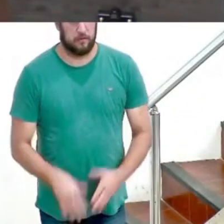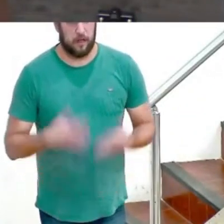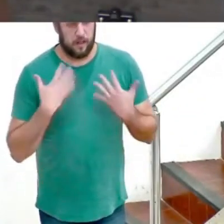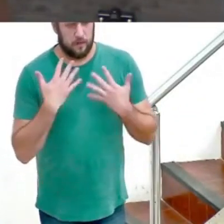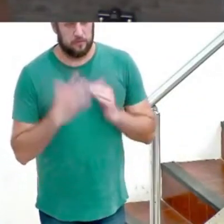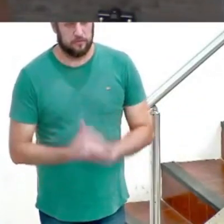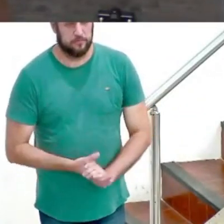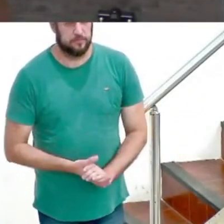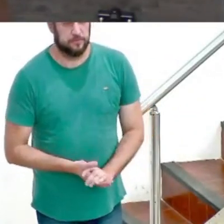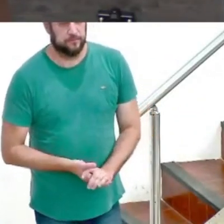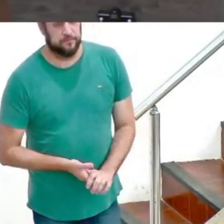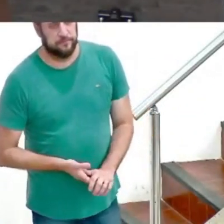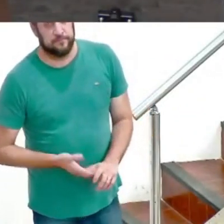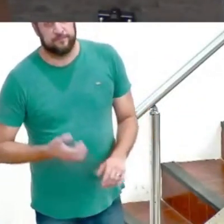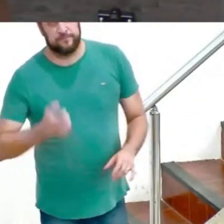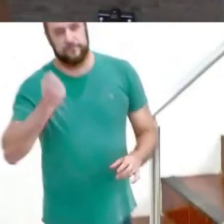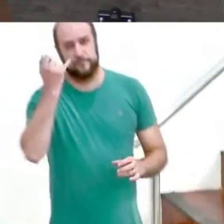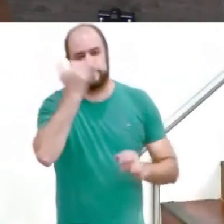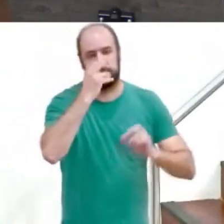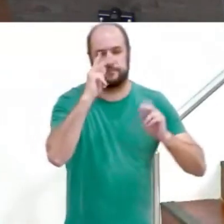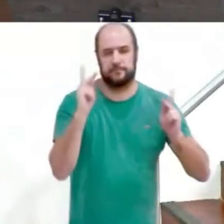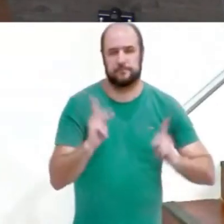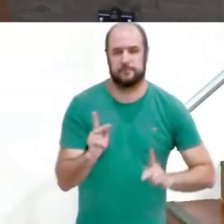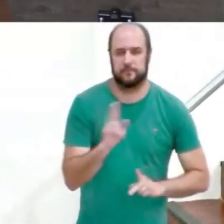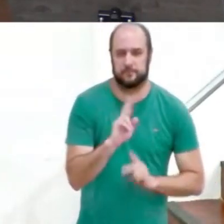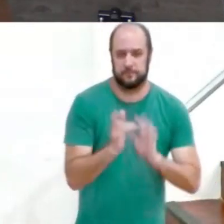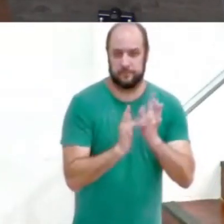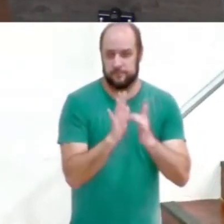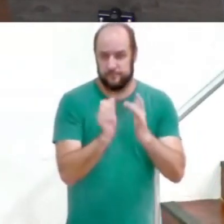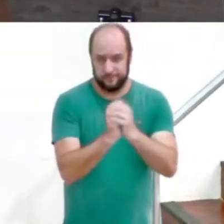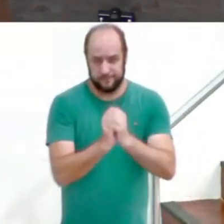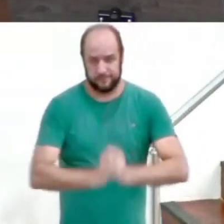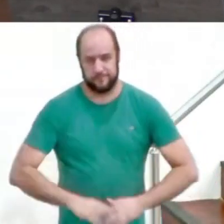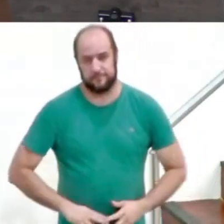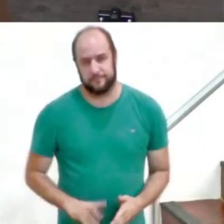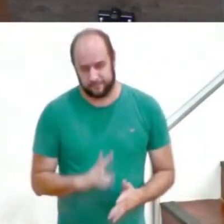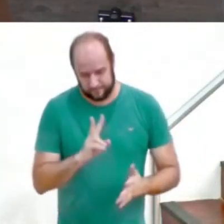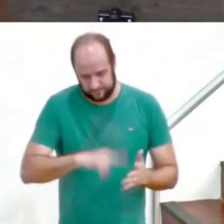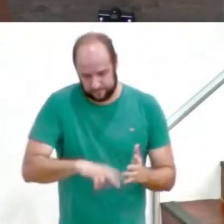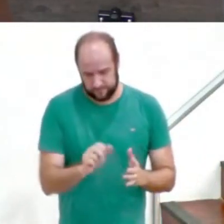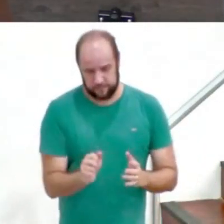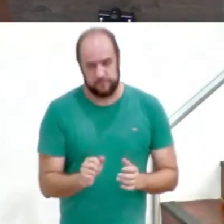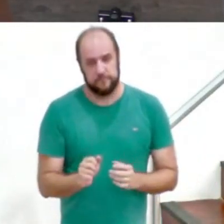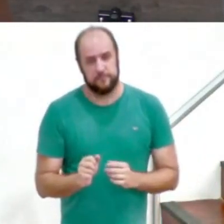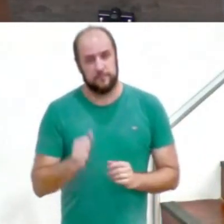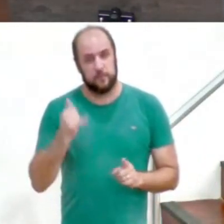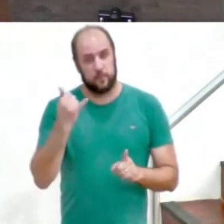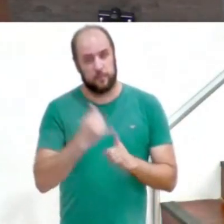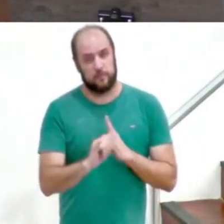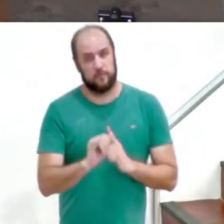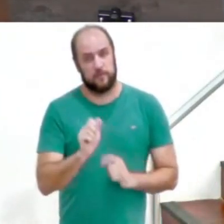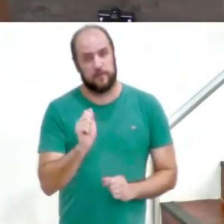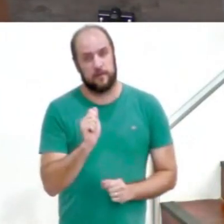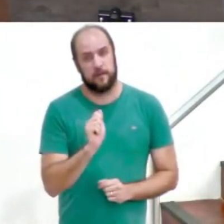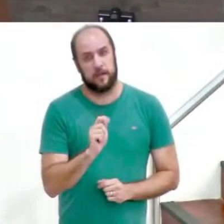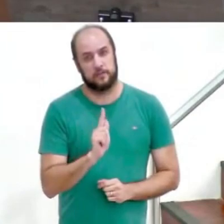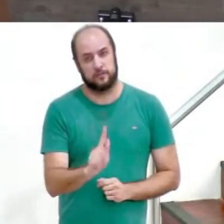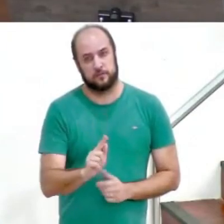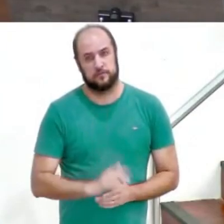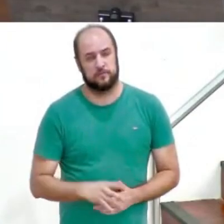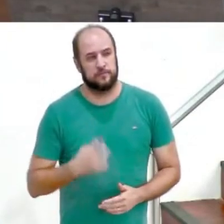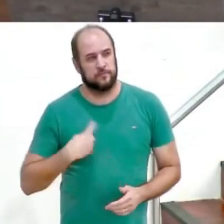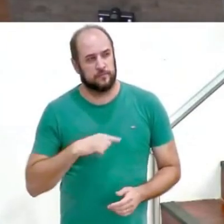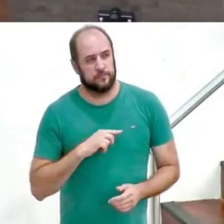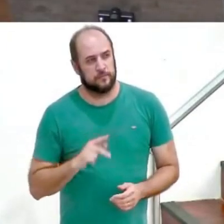Graça e paz no nome de Jesus, irmãos. Abra sua Bíblia no livro do profeta Ageu. Vamos dar